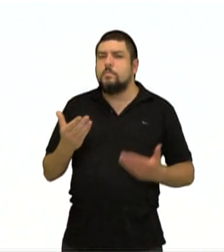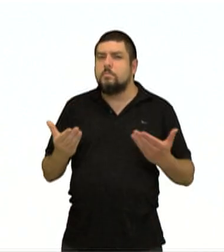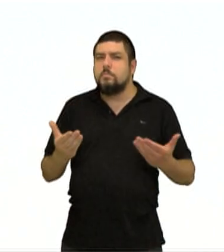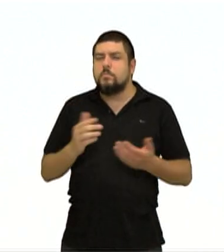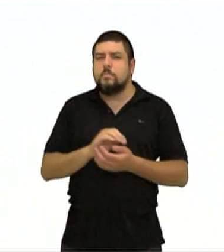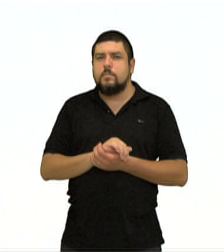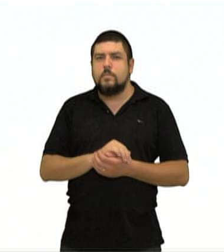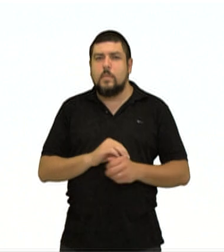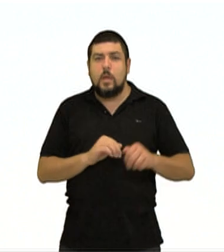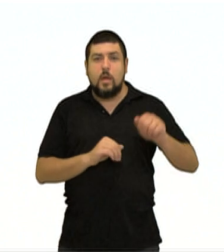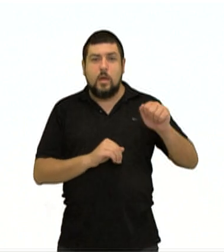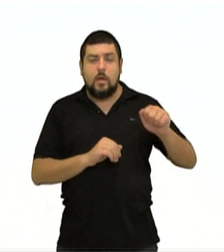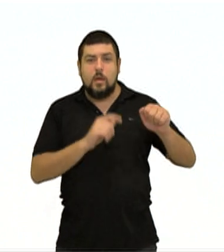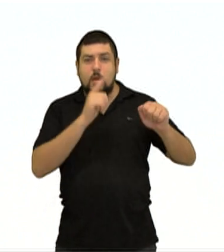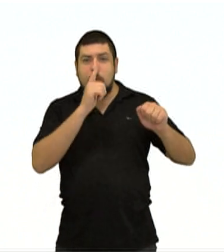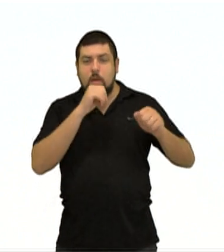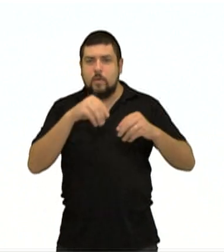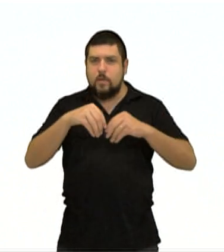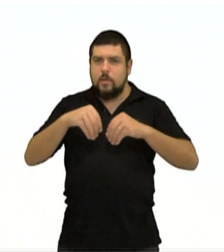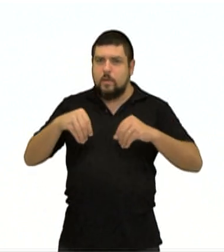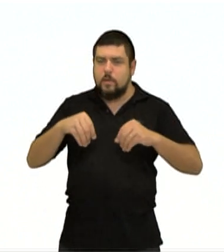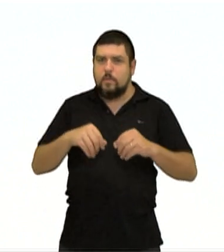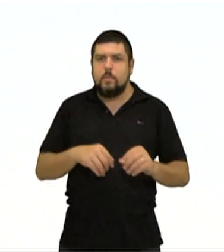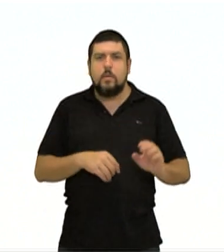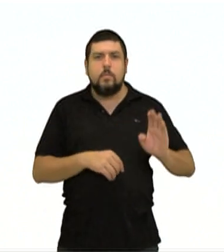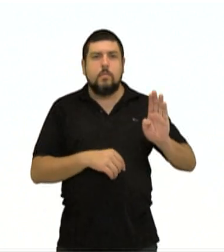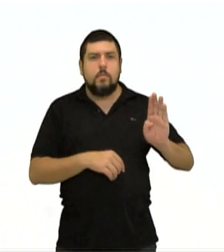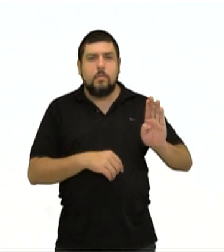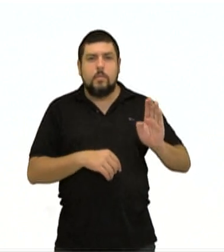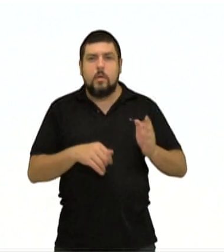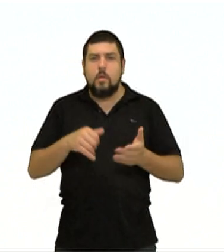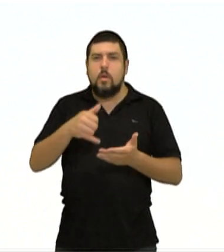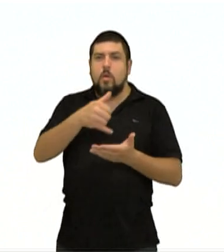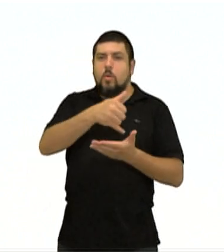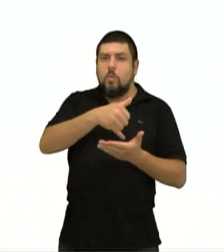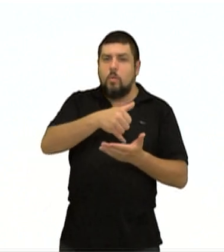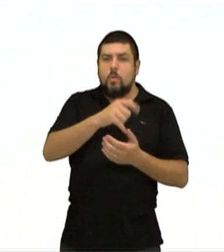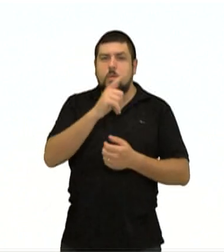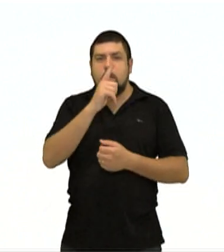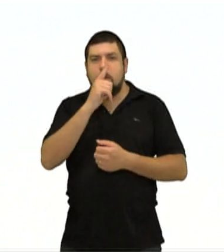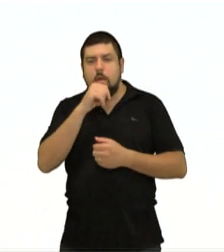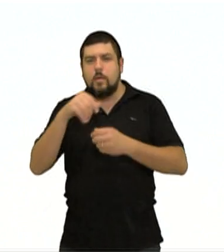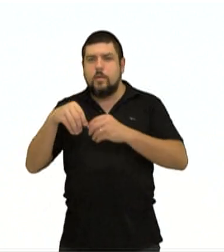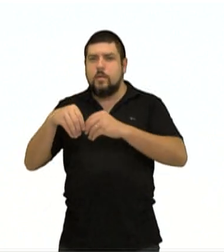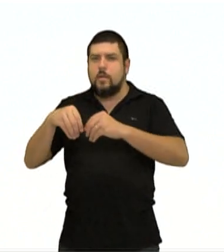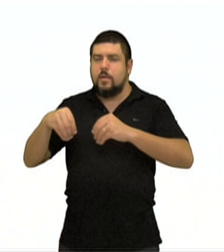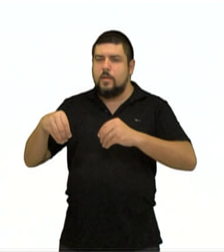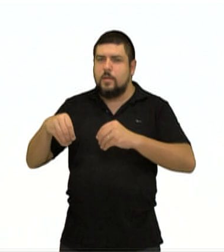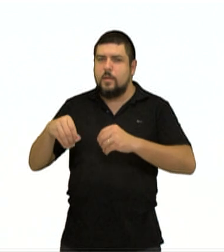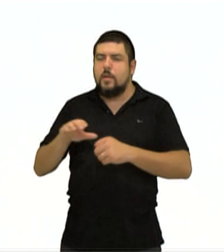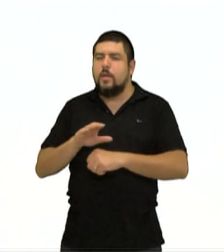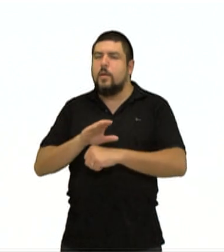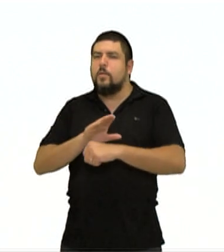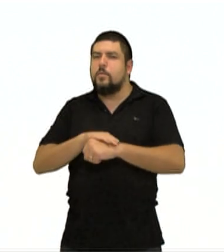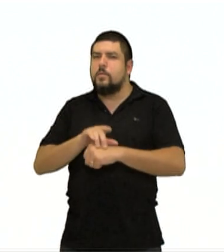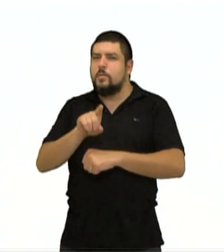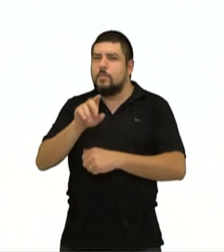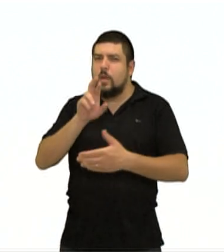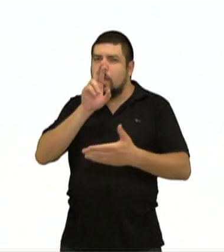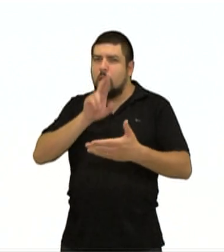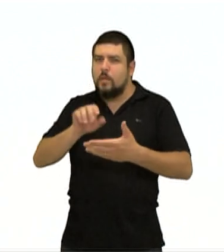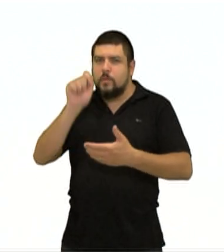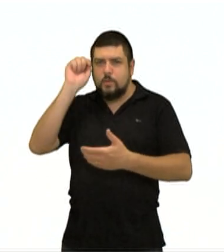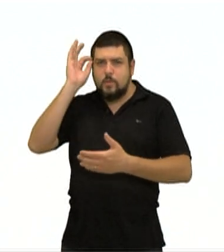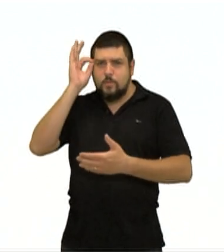e areia, tem o desenho, e na letra B, óleo, água e areia. Eu vou dar um tempinho para vocês e